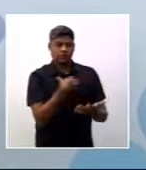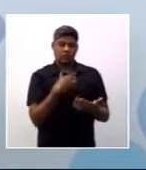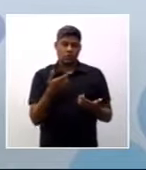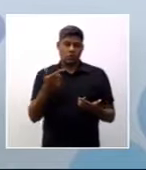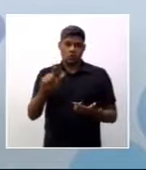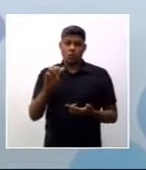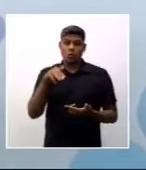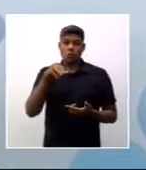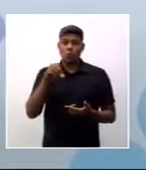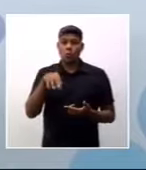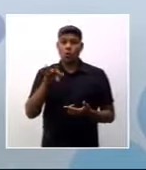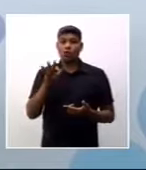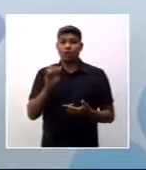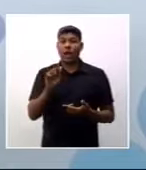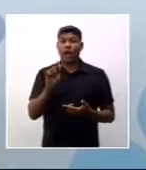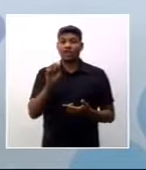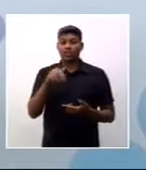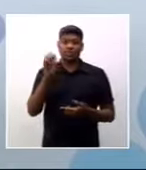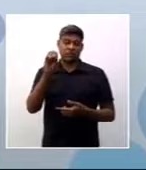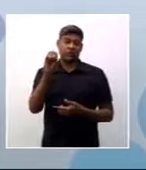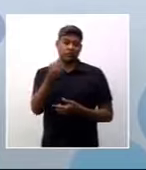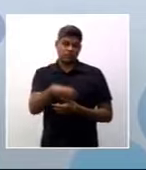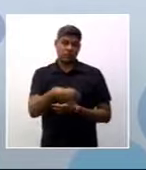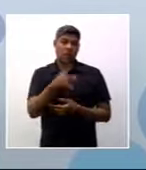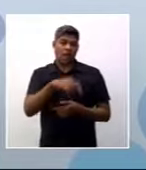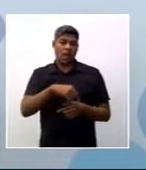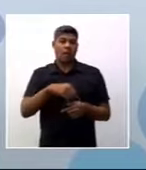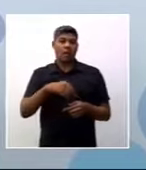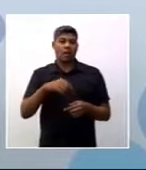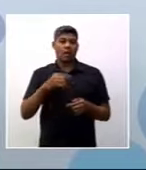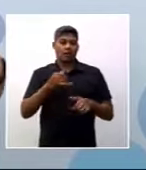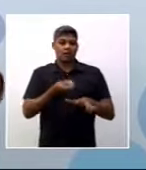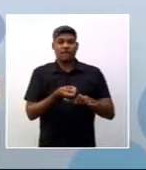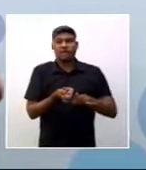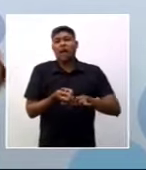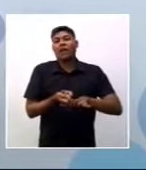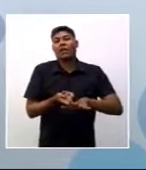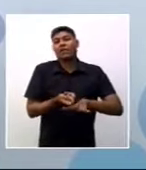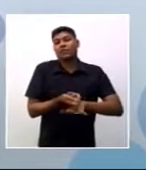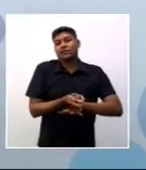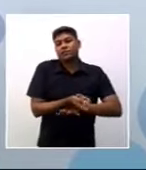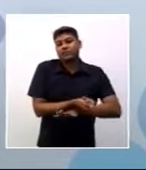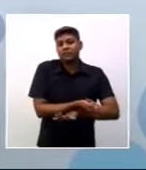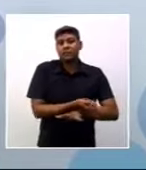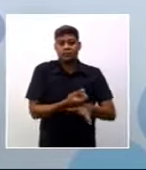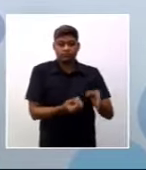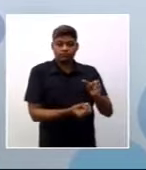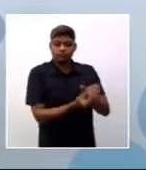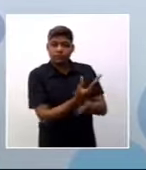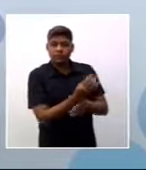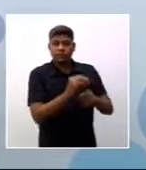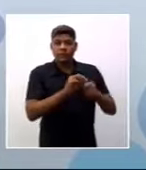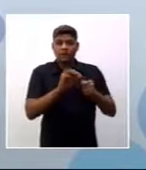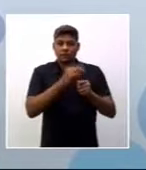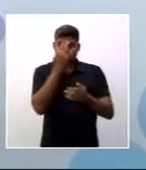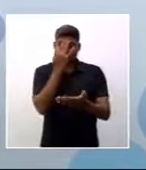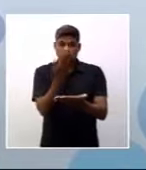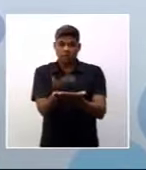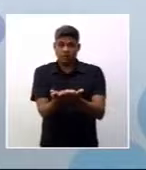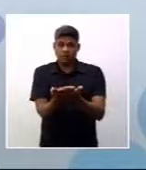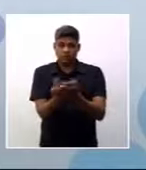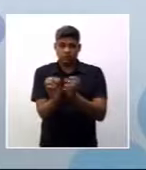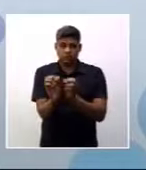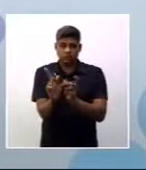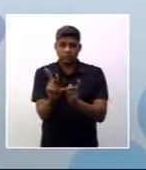tão bom contagem sim possa é considerada fake news a partir do momento que ela é uma mentira ela foi montada para fazer você acreditar naquilo